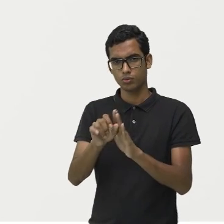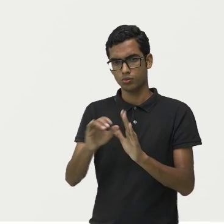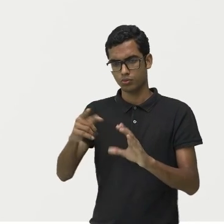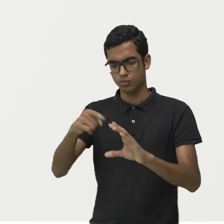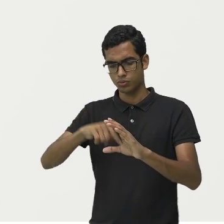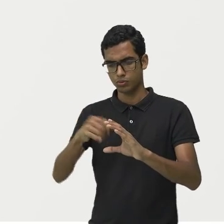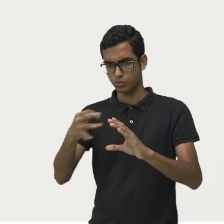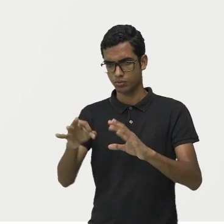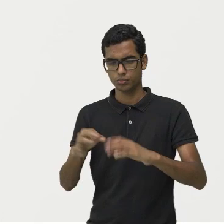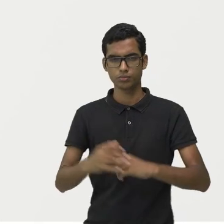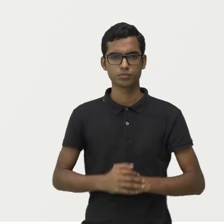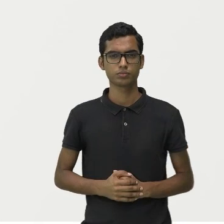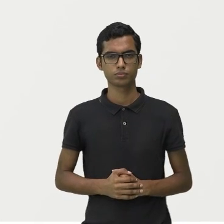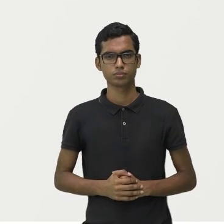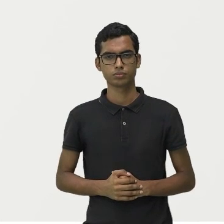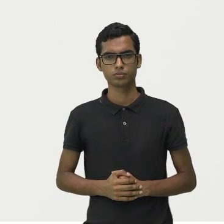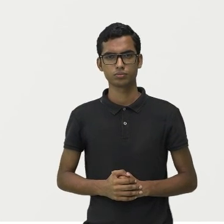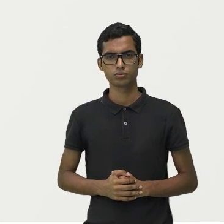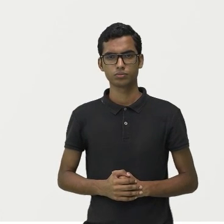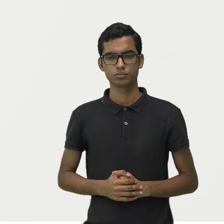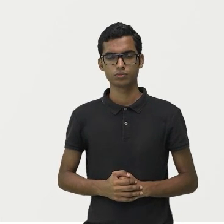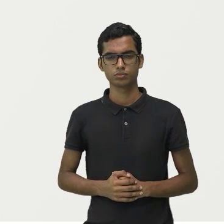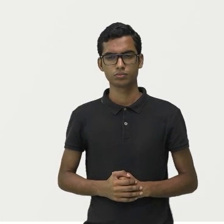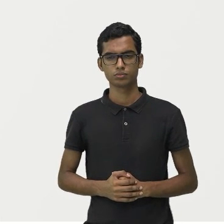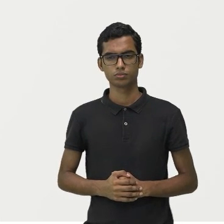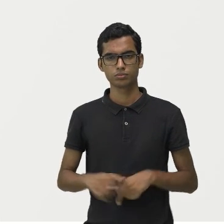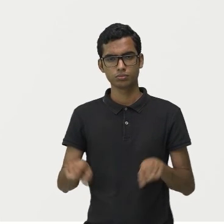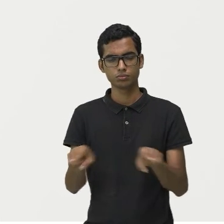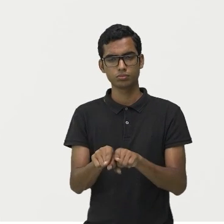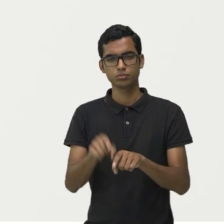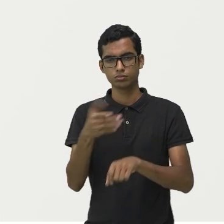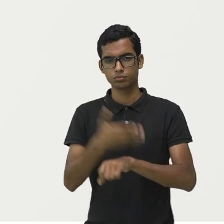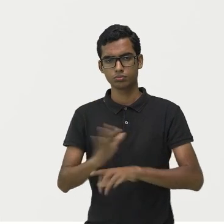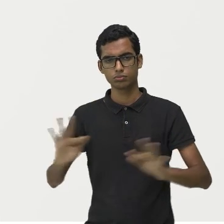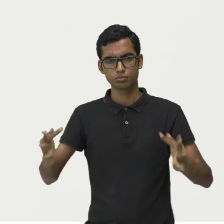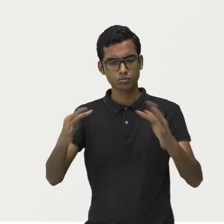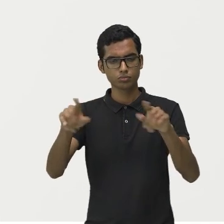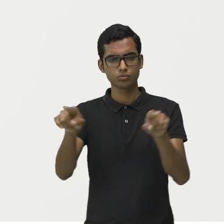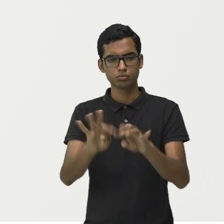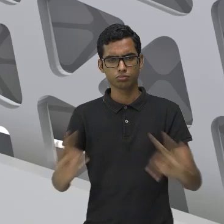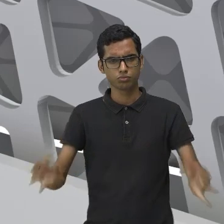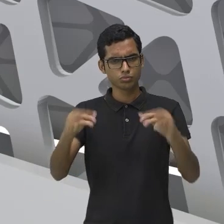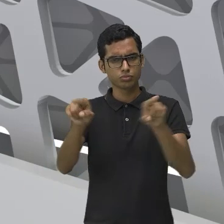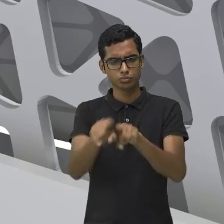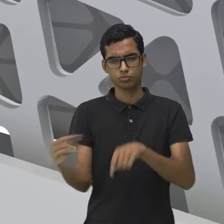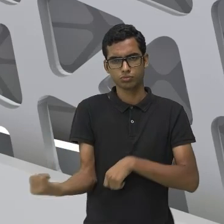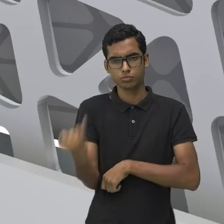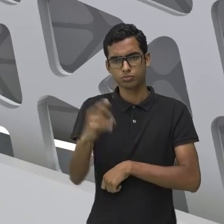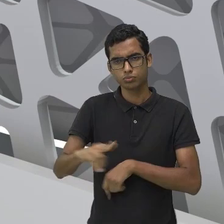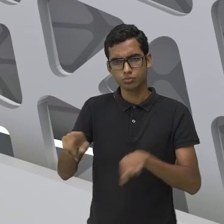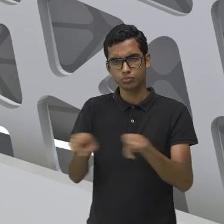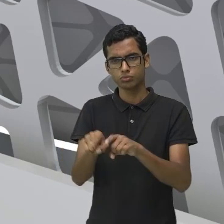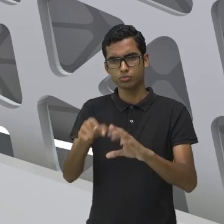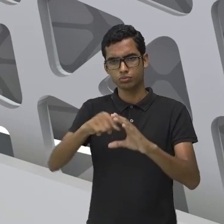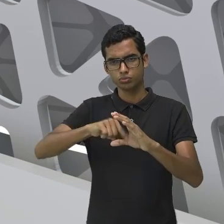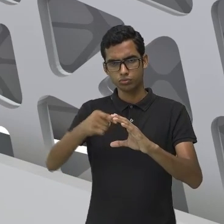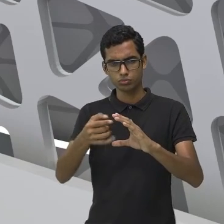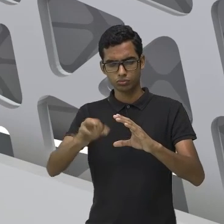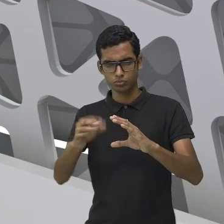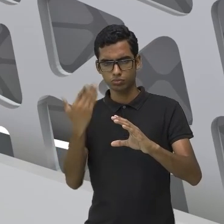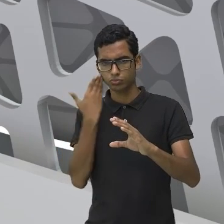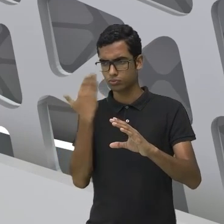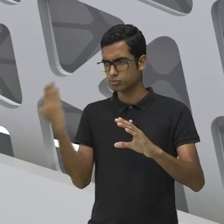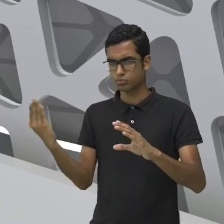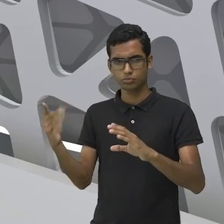certo, gente? Nós temos aplicações tecnológicas importantes aí para a utilização dos espelhos esféricos,